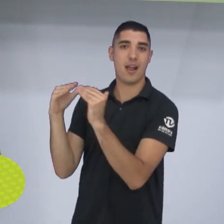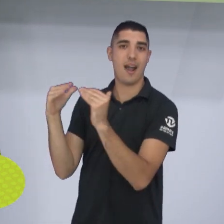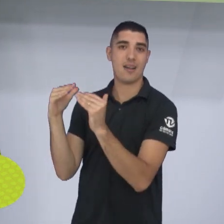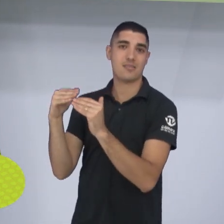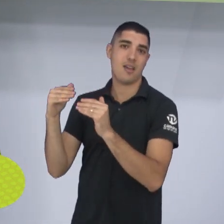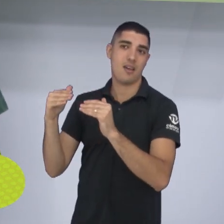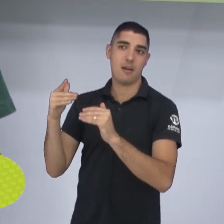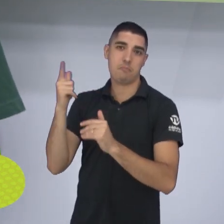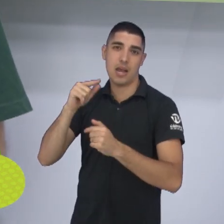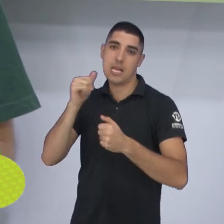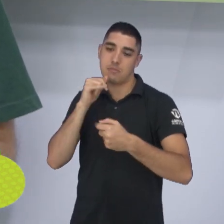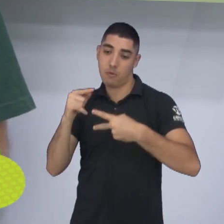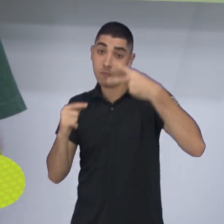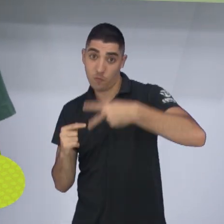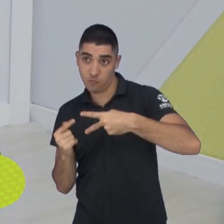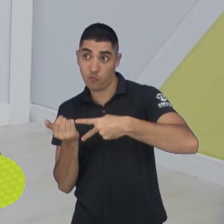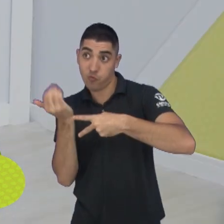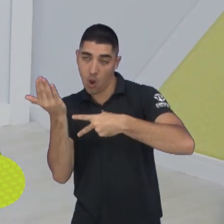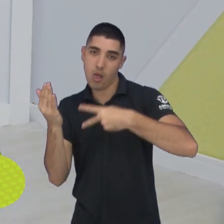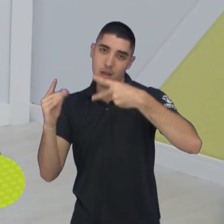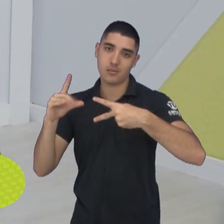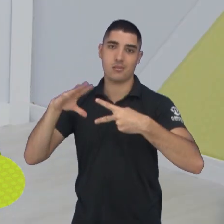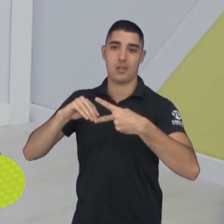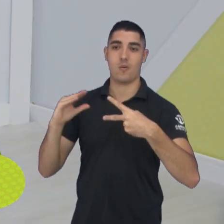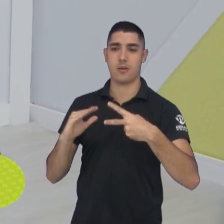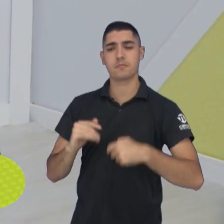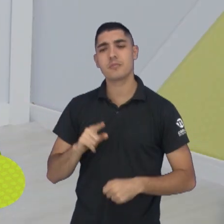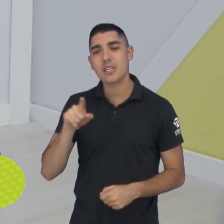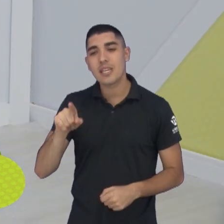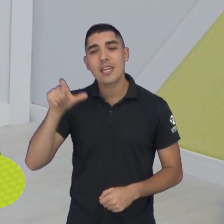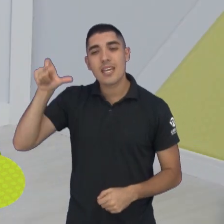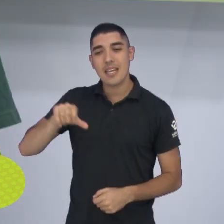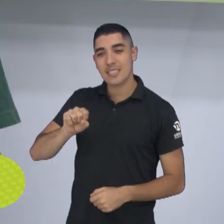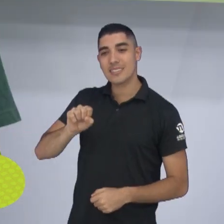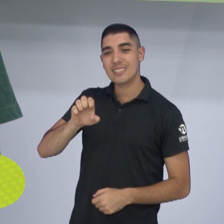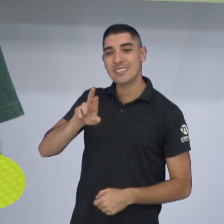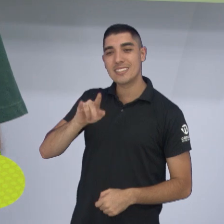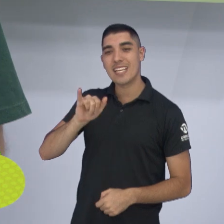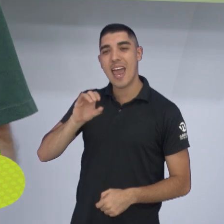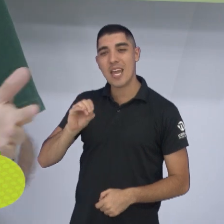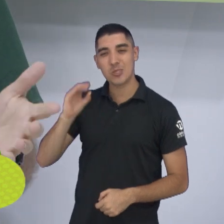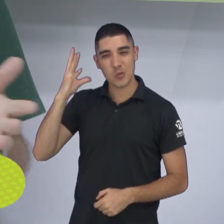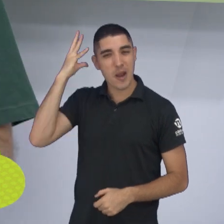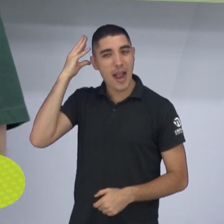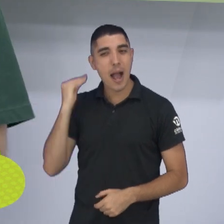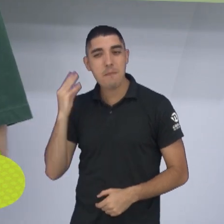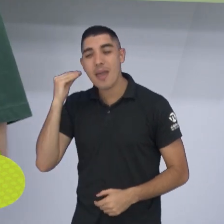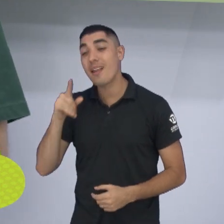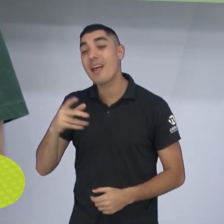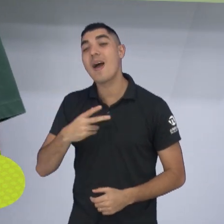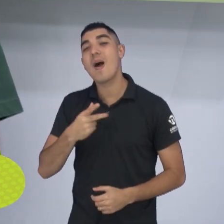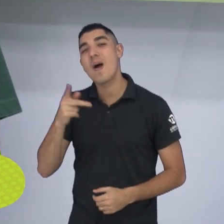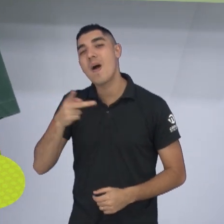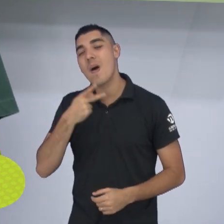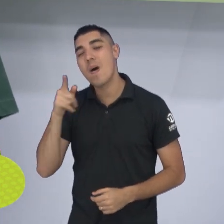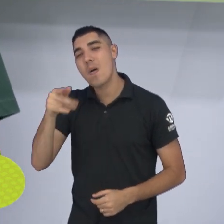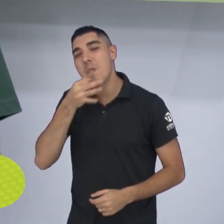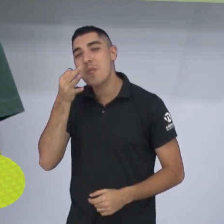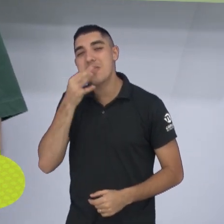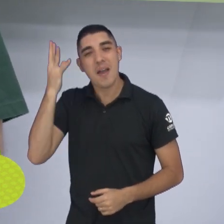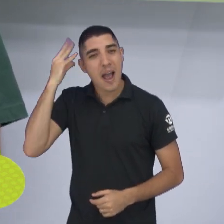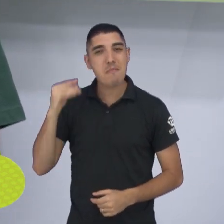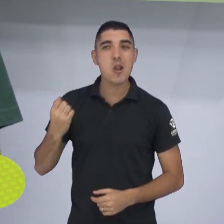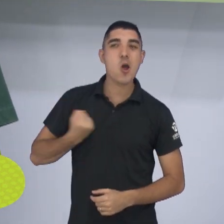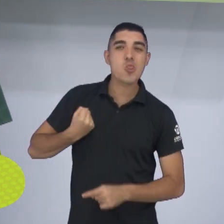até a final, vai dar a vantagem até a final. Nota para o cabelo do Sérgio Guedes. O nosso Oswaldo Montenegro do futebol, né?